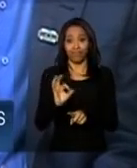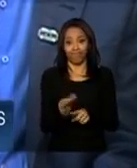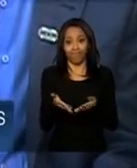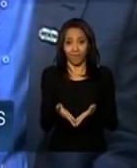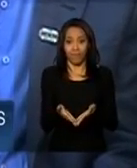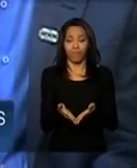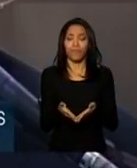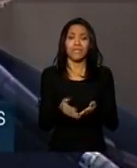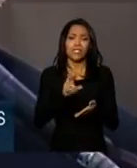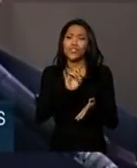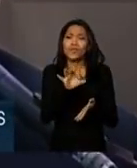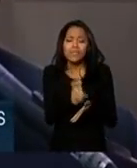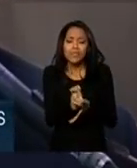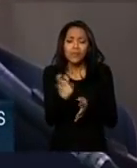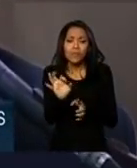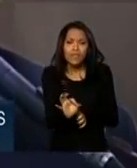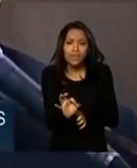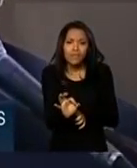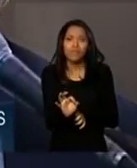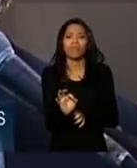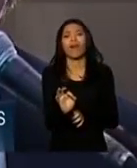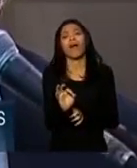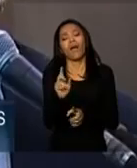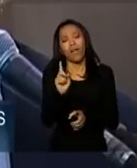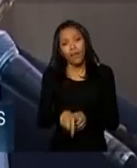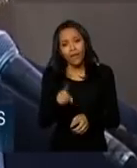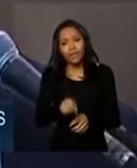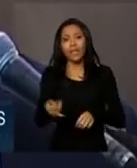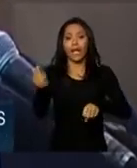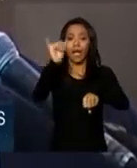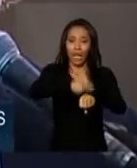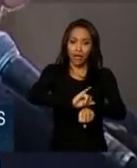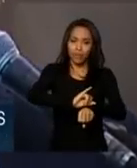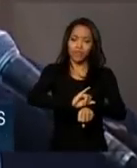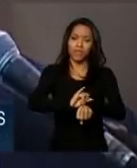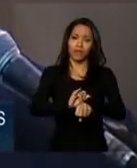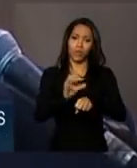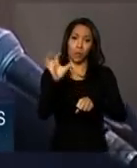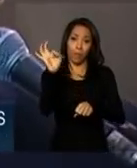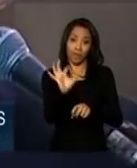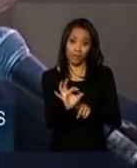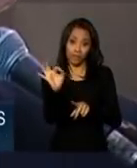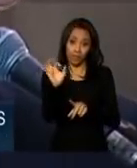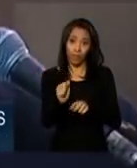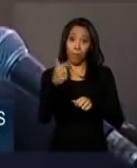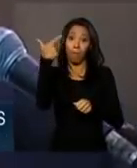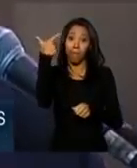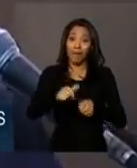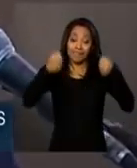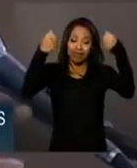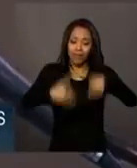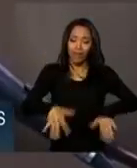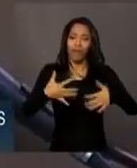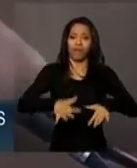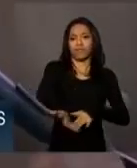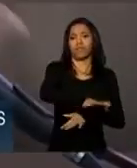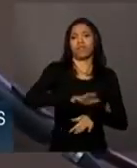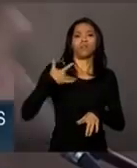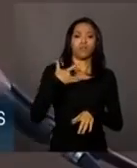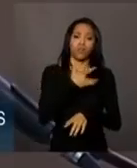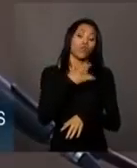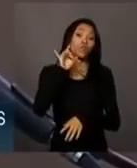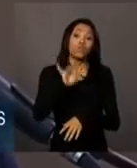saúde, 5%, ainda seria a capital brasileira que percentualmente mais gasta com saúde. Somente o